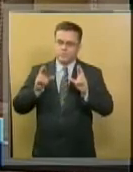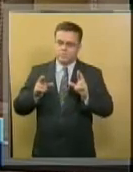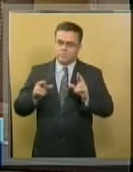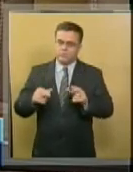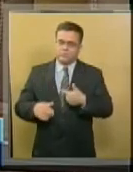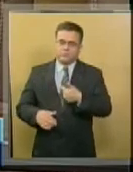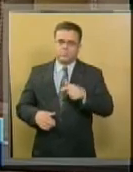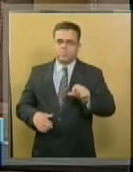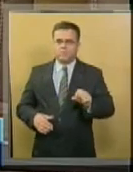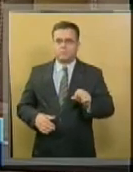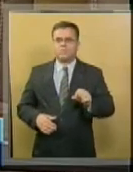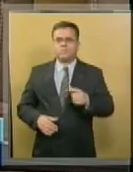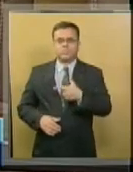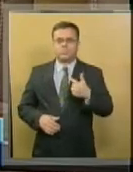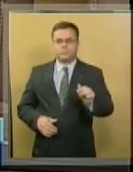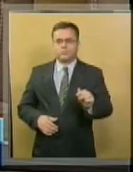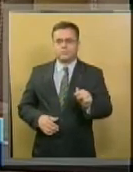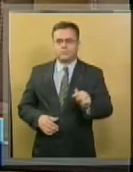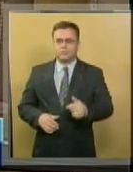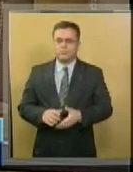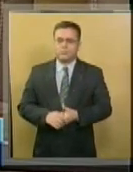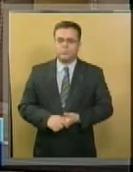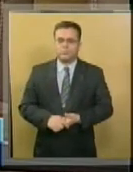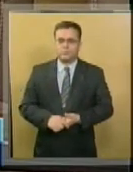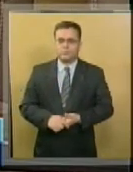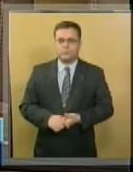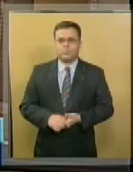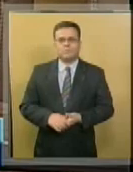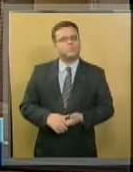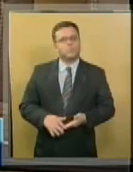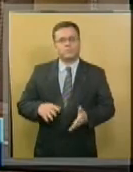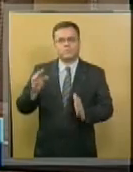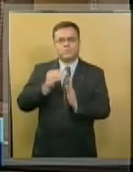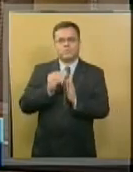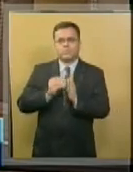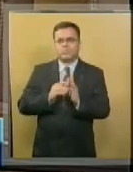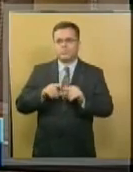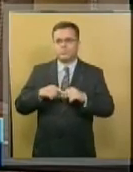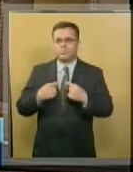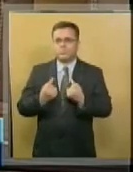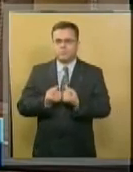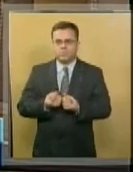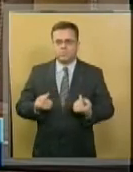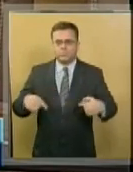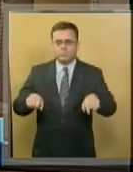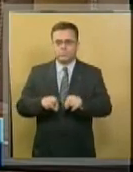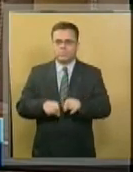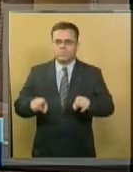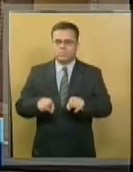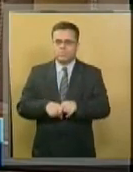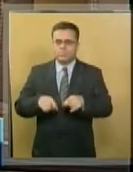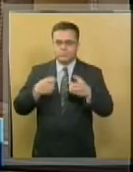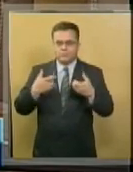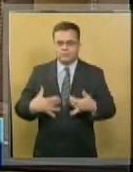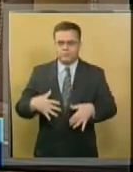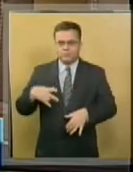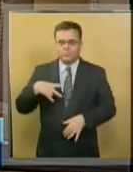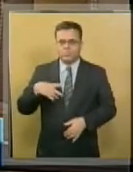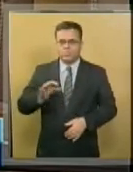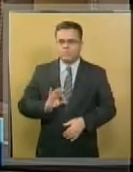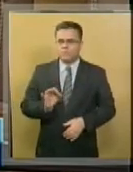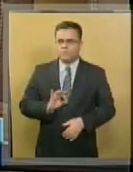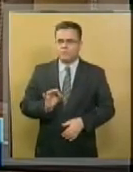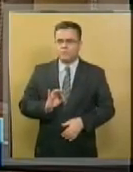e 29 de 2017. Não houve oradores inscritos para o grande expediente, nem na explicação pessoal.